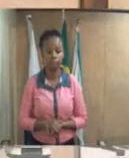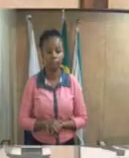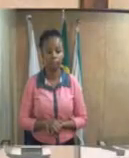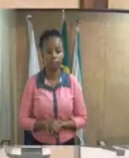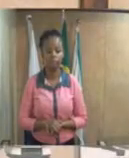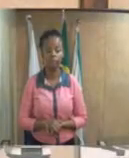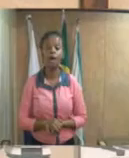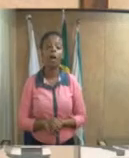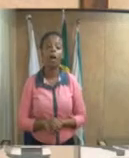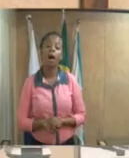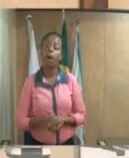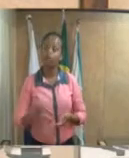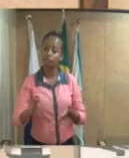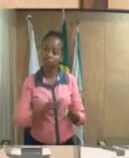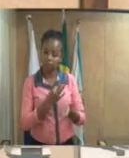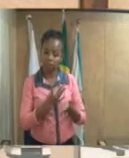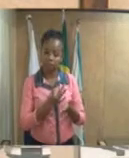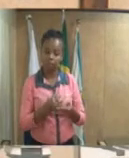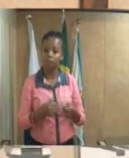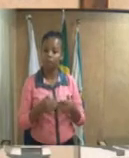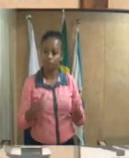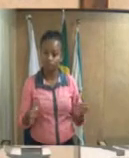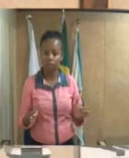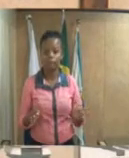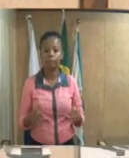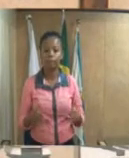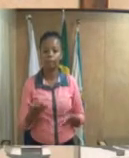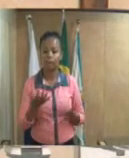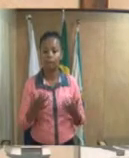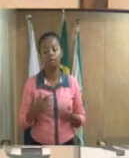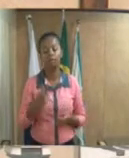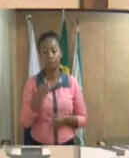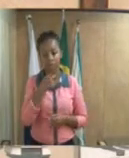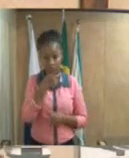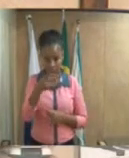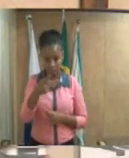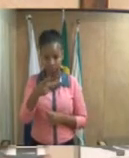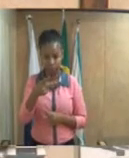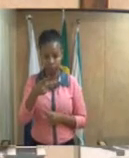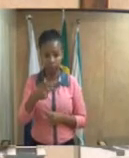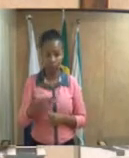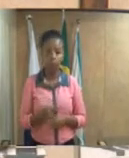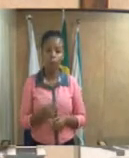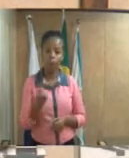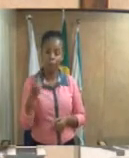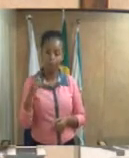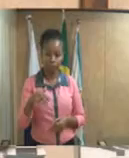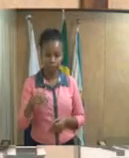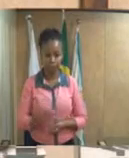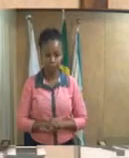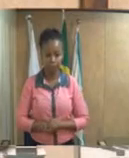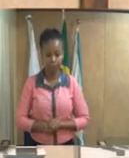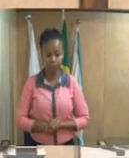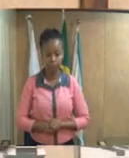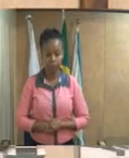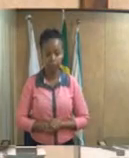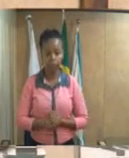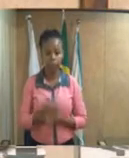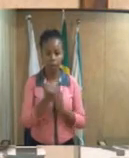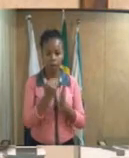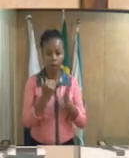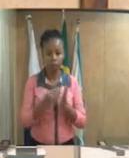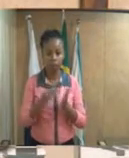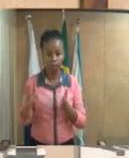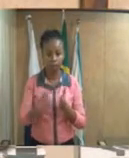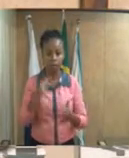As inscrições estão abertas para quem quiser fazer uso da palavra. As inscrições vão ficar abertas por um minuto. Por ordem de inscrição,